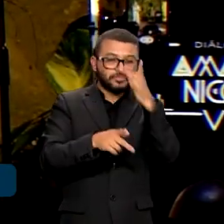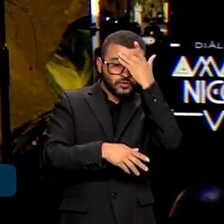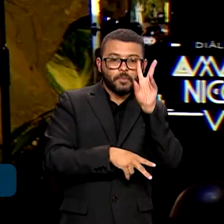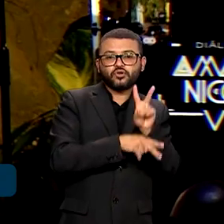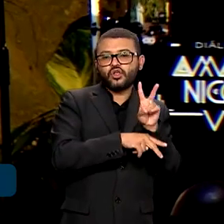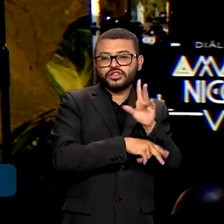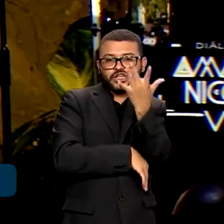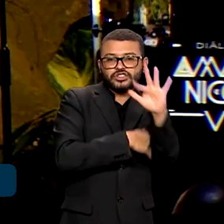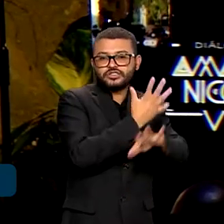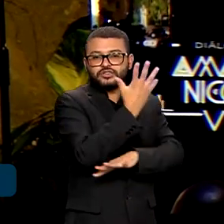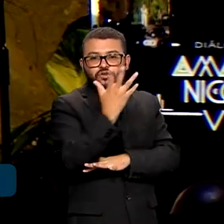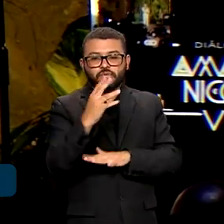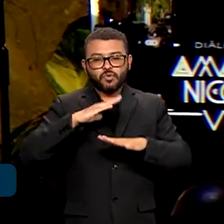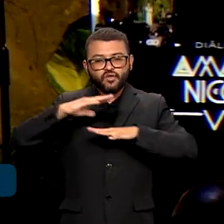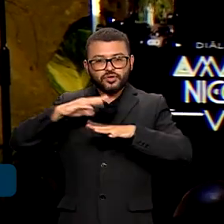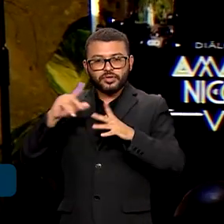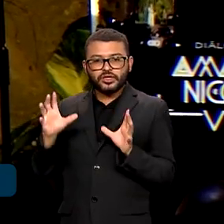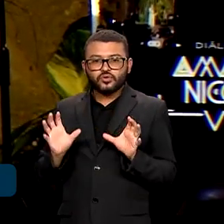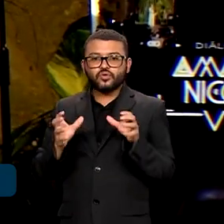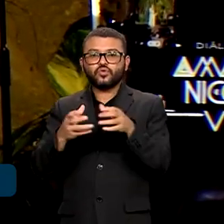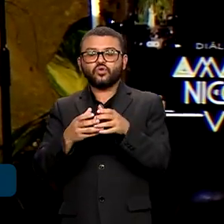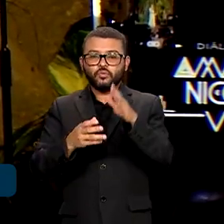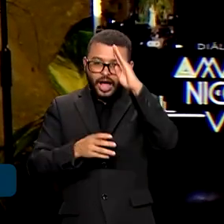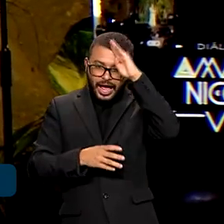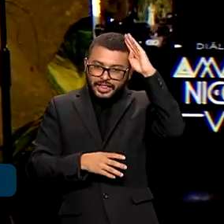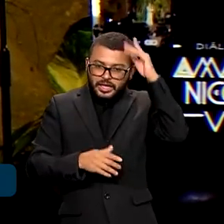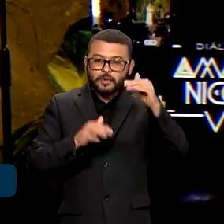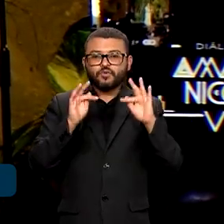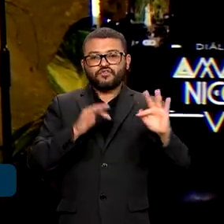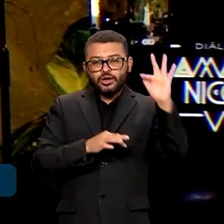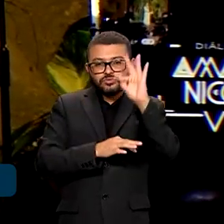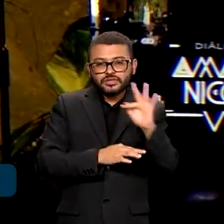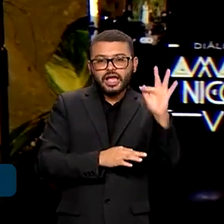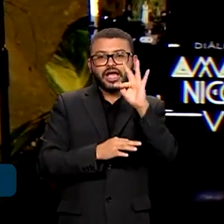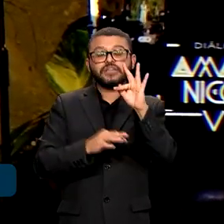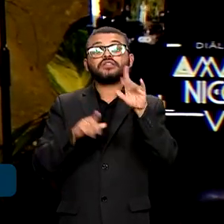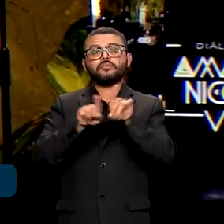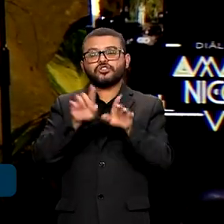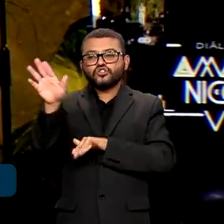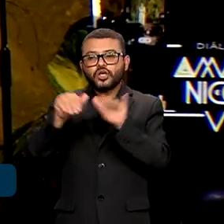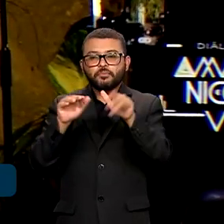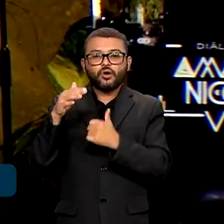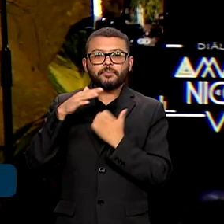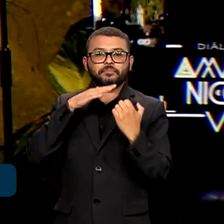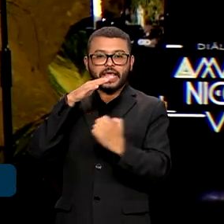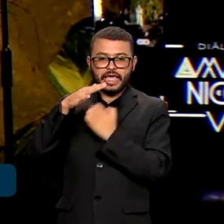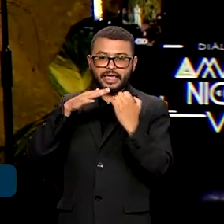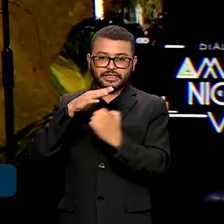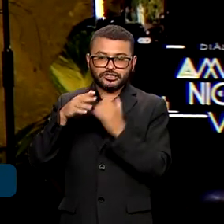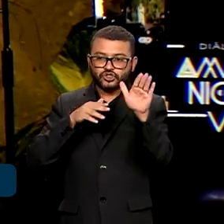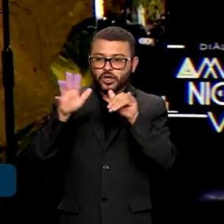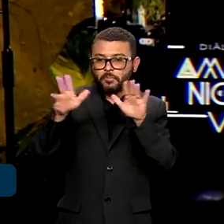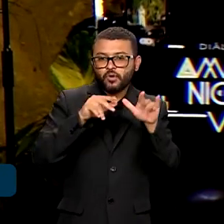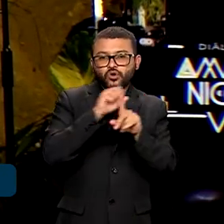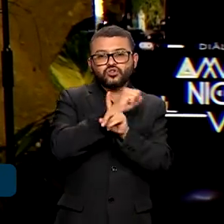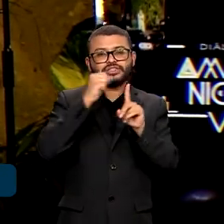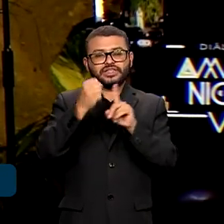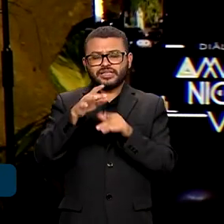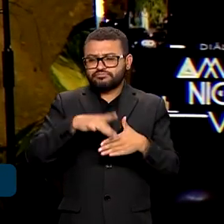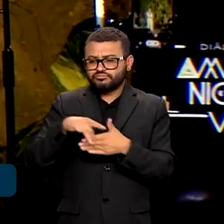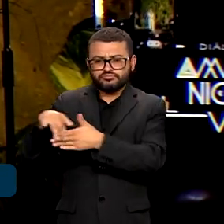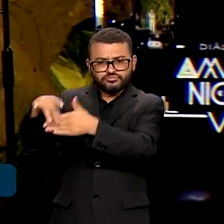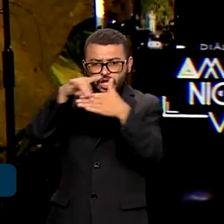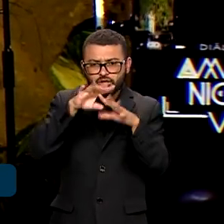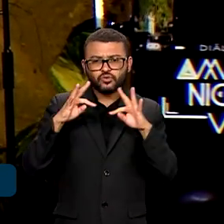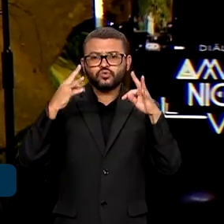ambientalistas, ativistas, a academia, o setor empresarial, todos os segmentos da sociedade